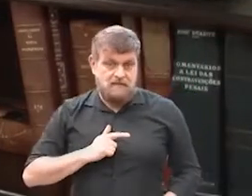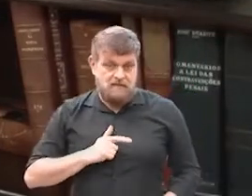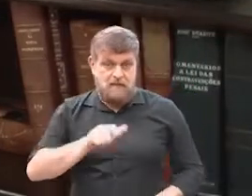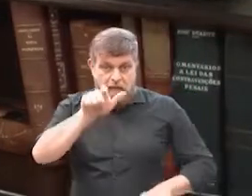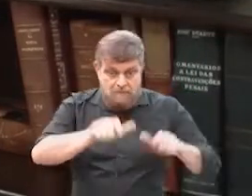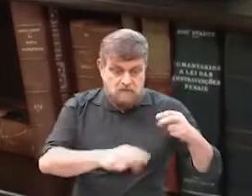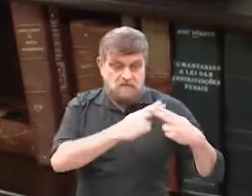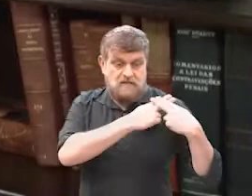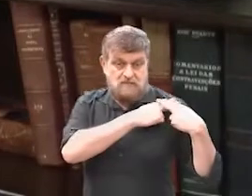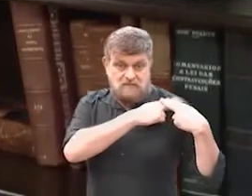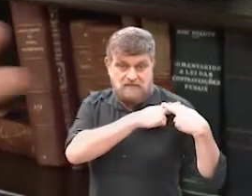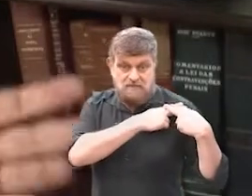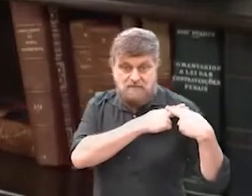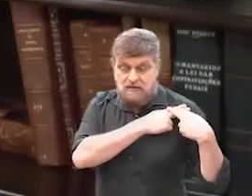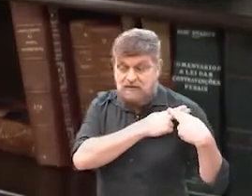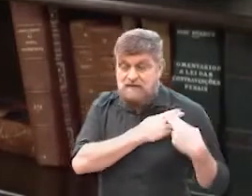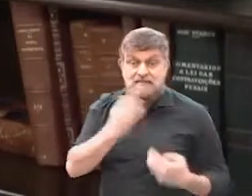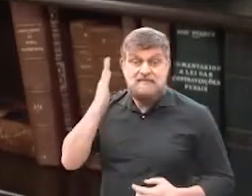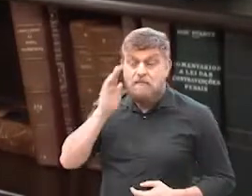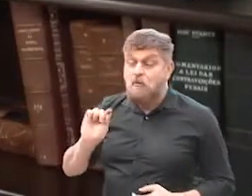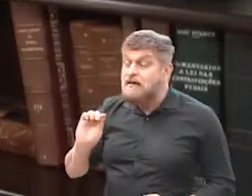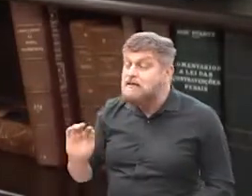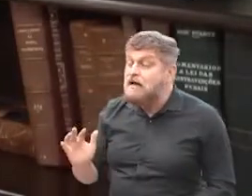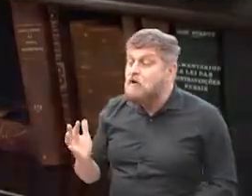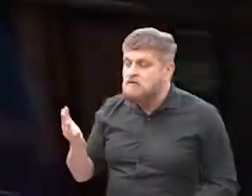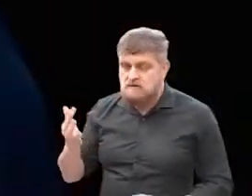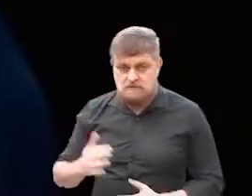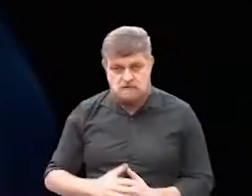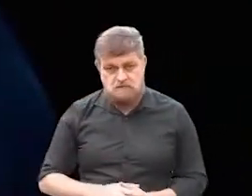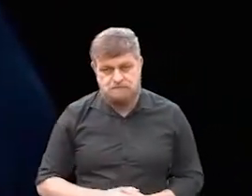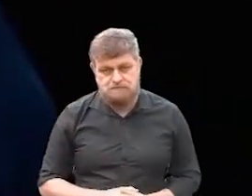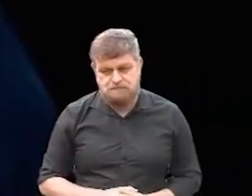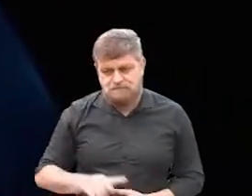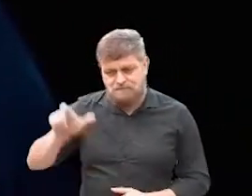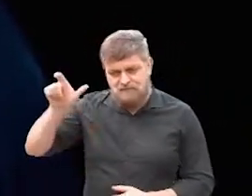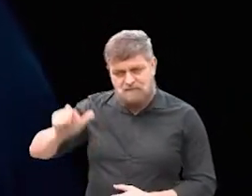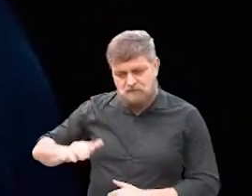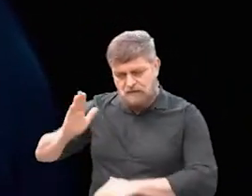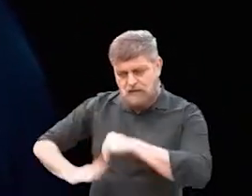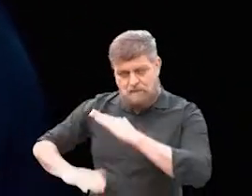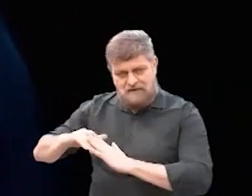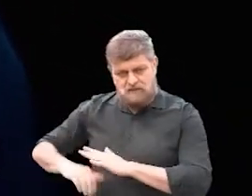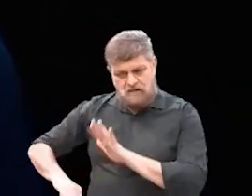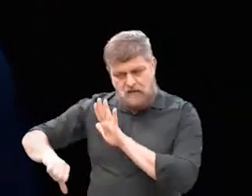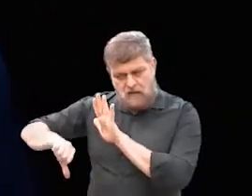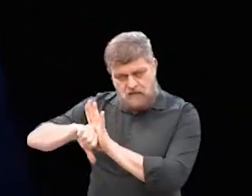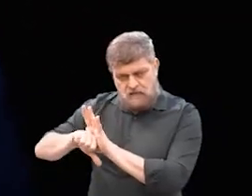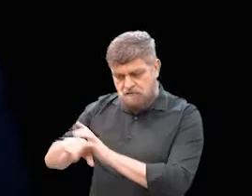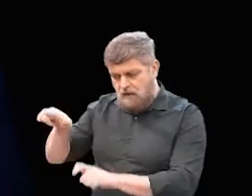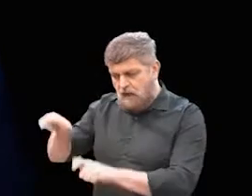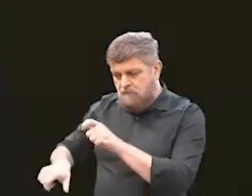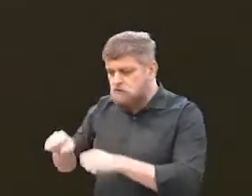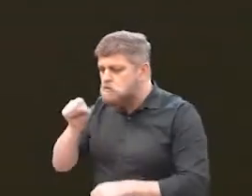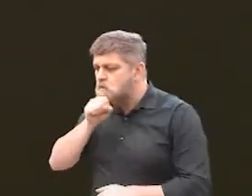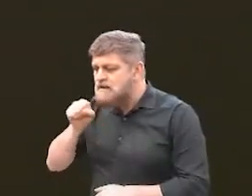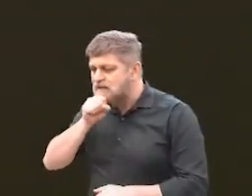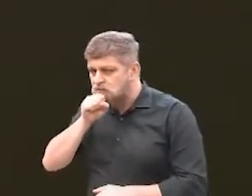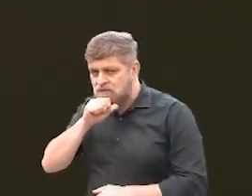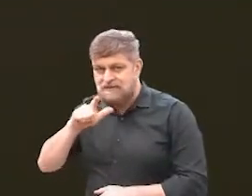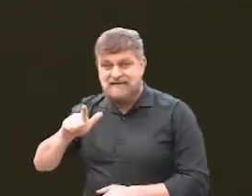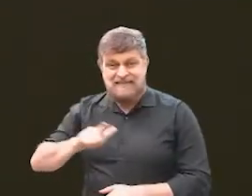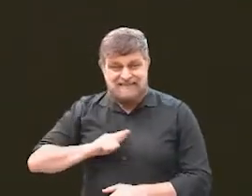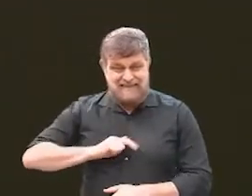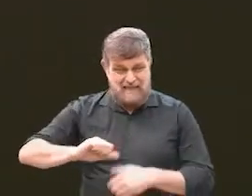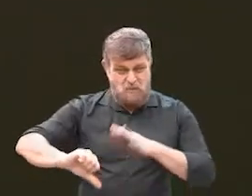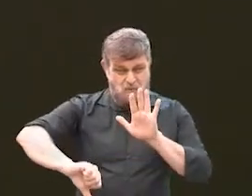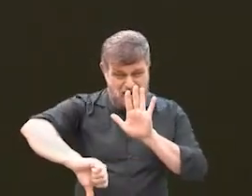numa busca, pelo menos verificar o que está acontecendo. Quem comete violência contra um idoso que é próximo, além de